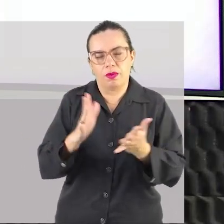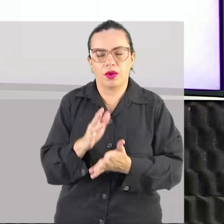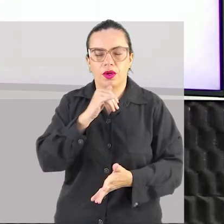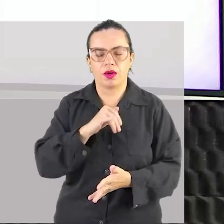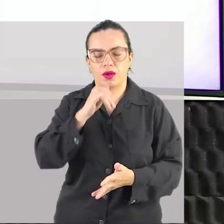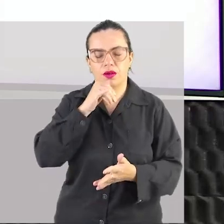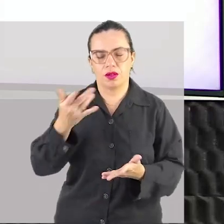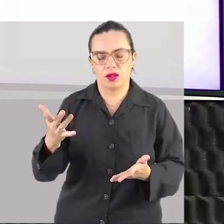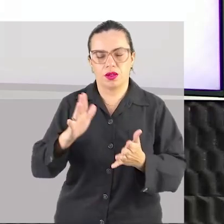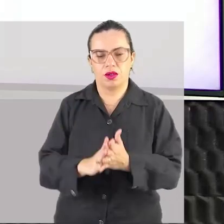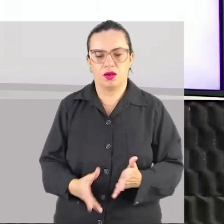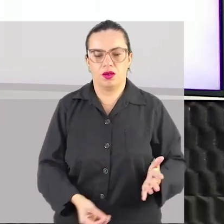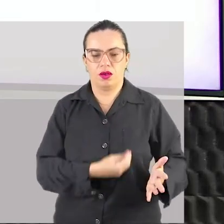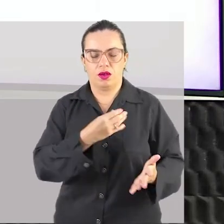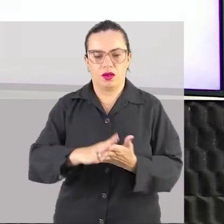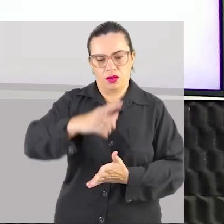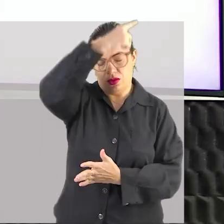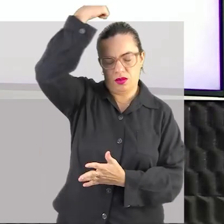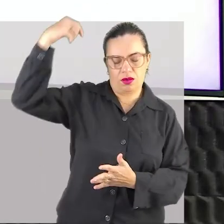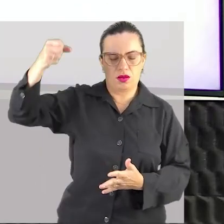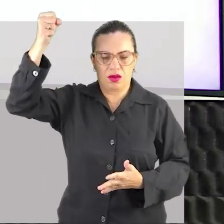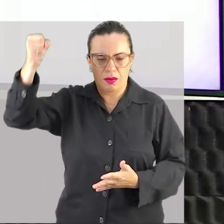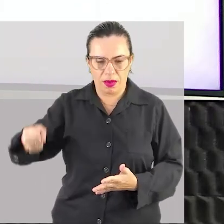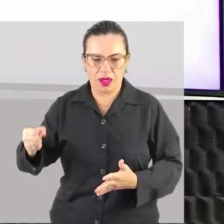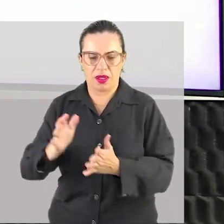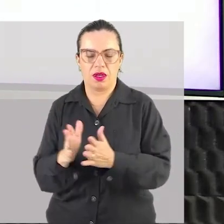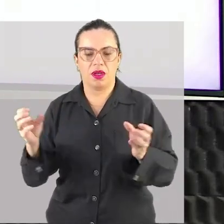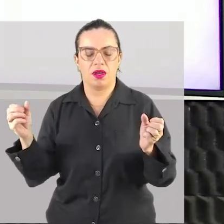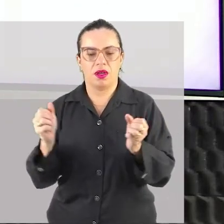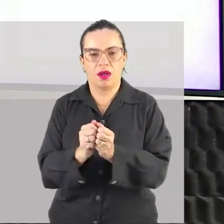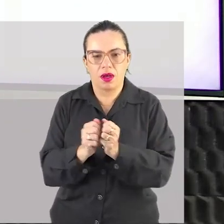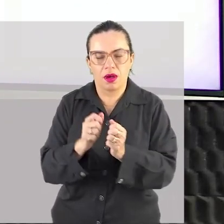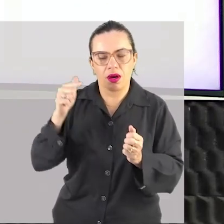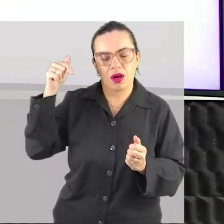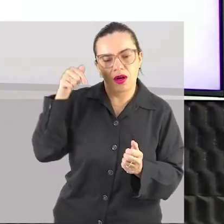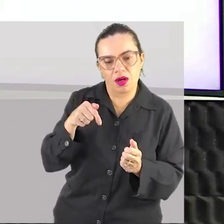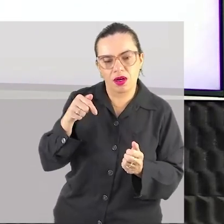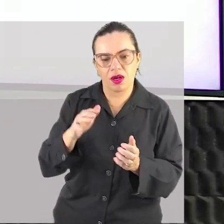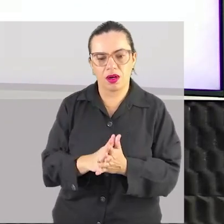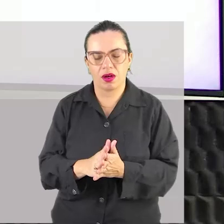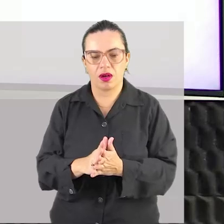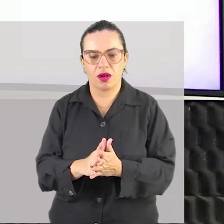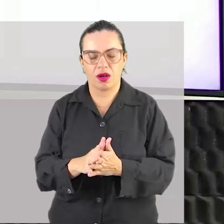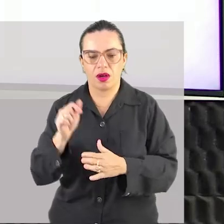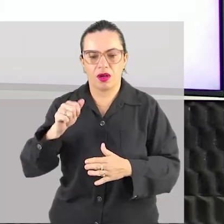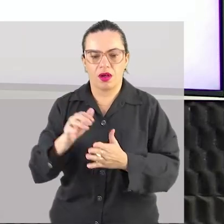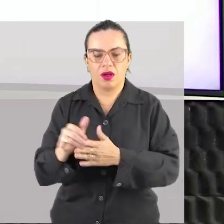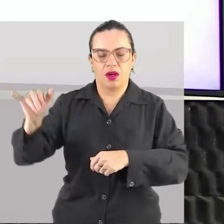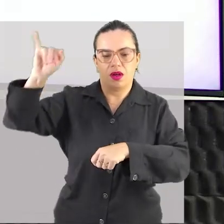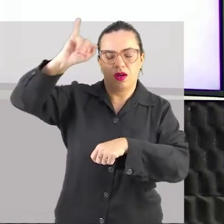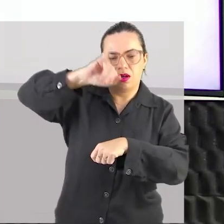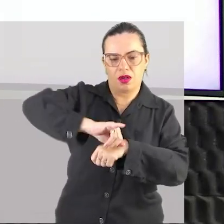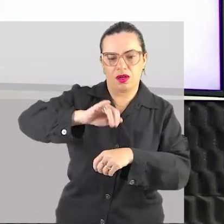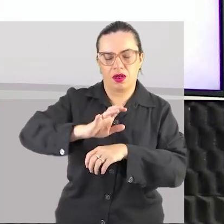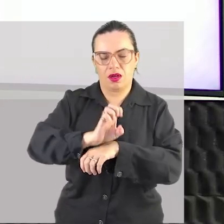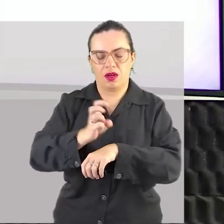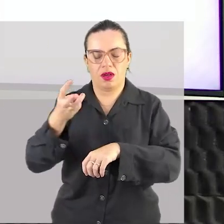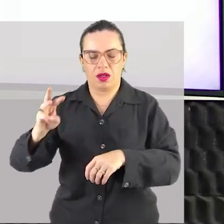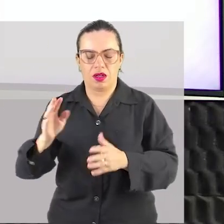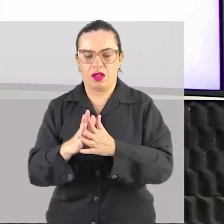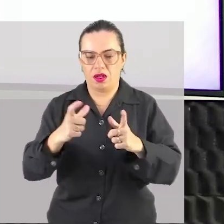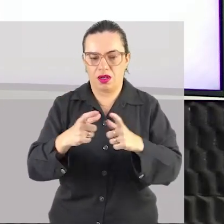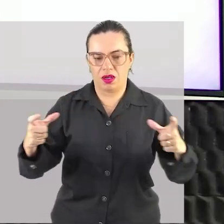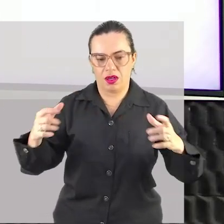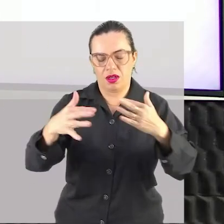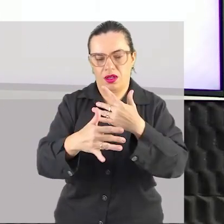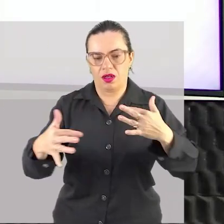ribam bem aqui do ladinho da capital maranhense e é uma das maiores cidades inclusive do Maranhão bom lembrar um abraço aí para todos que são de São José de